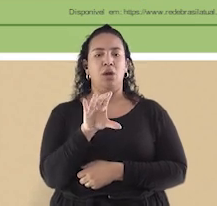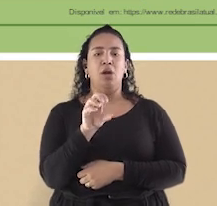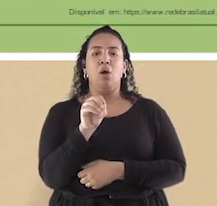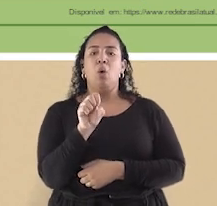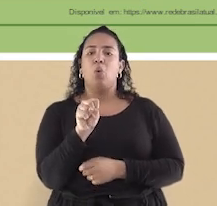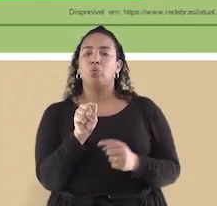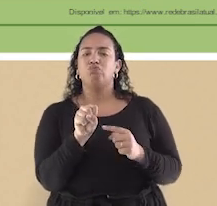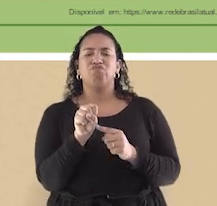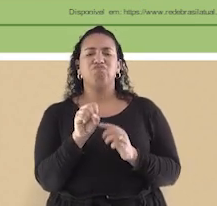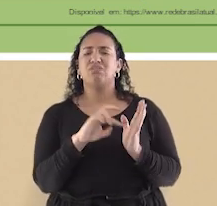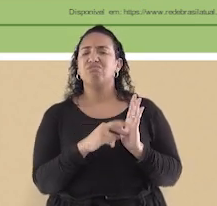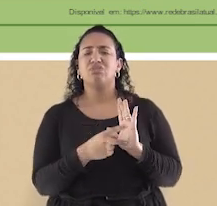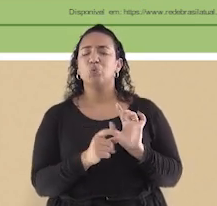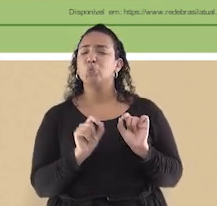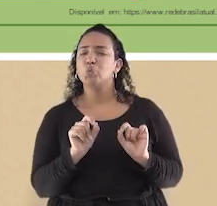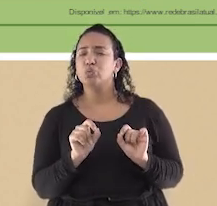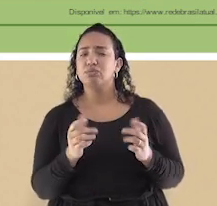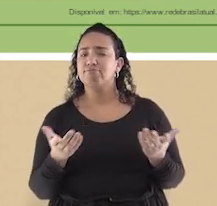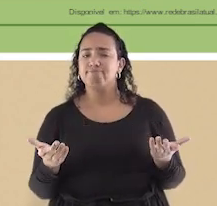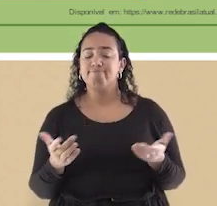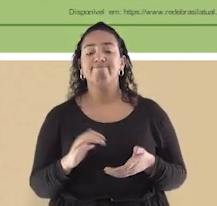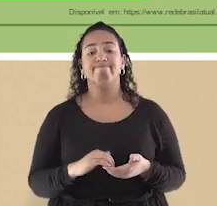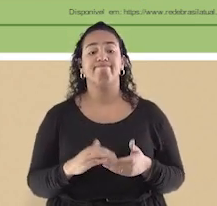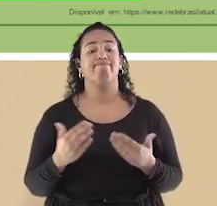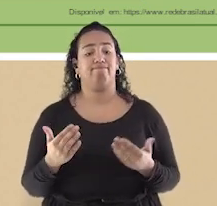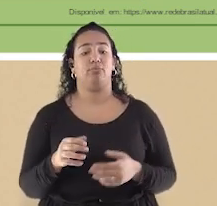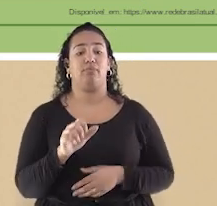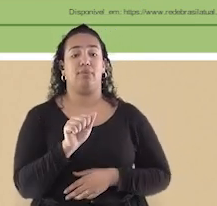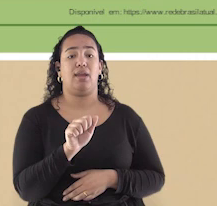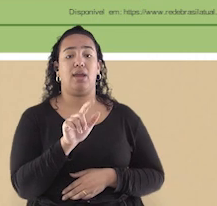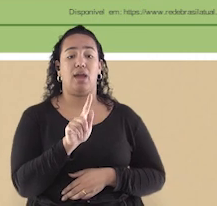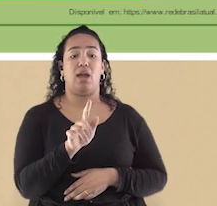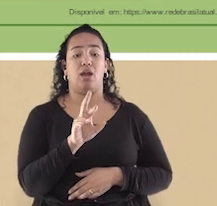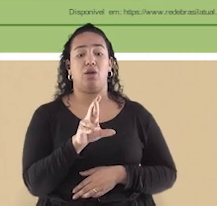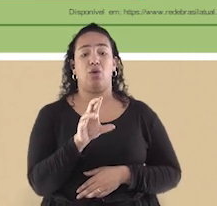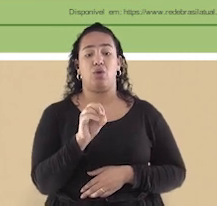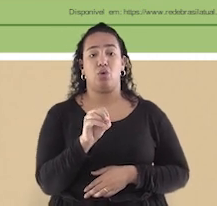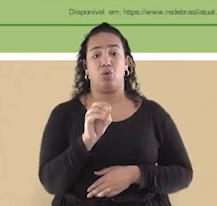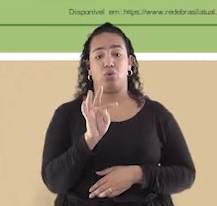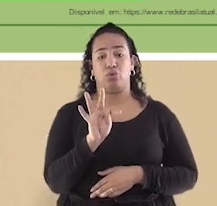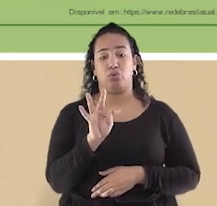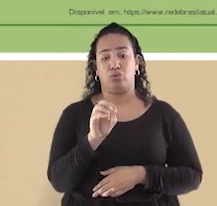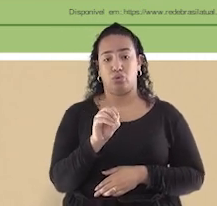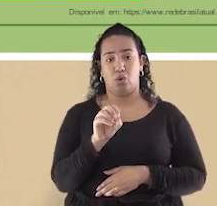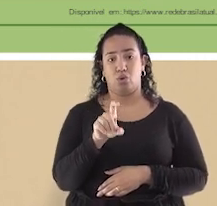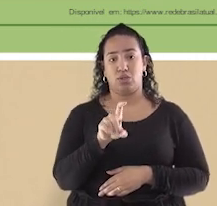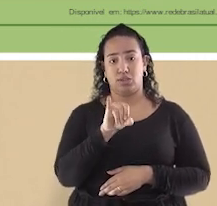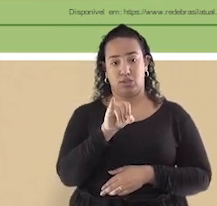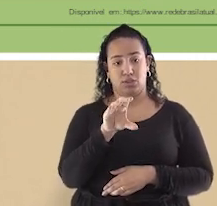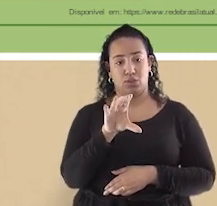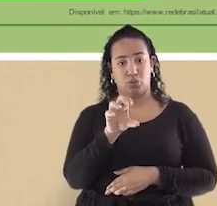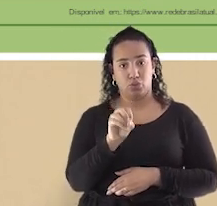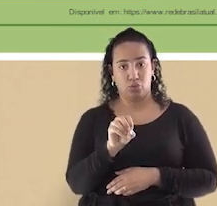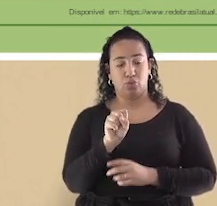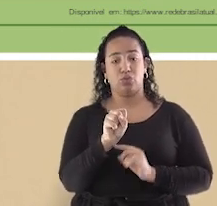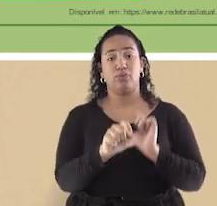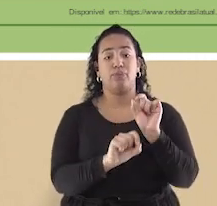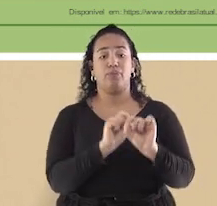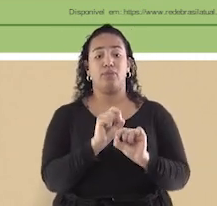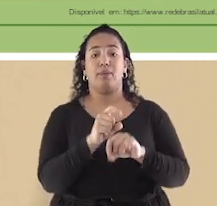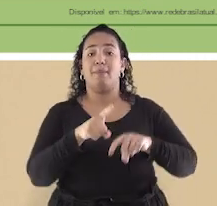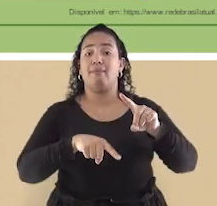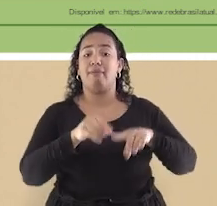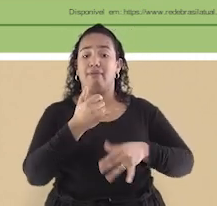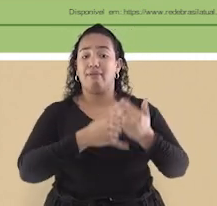isso significa? Então, os agrotóxicos são produtos químicos que são utilizados nas